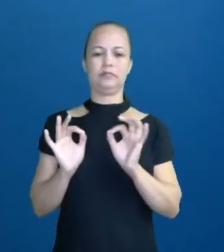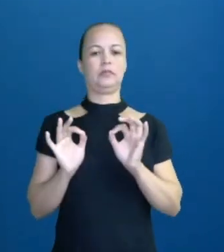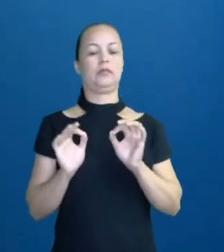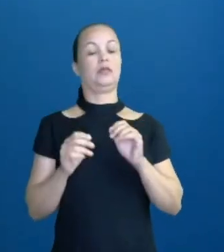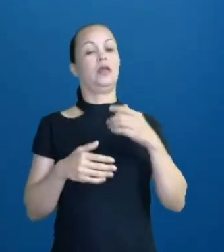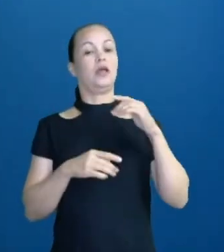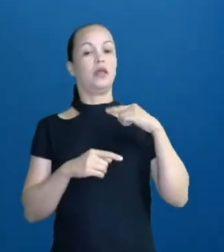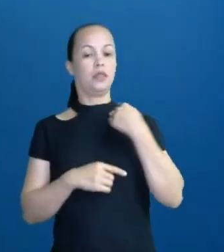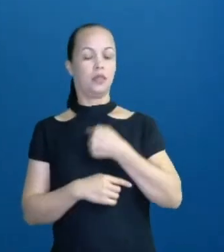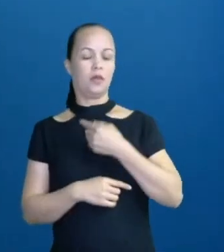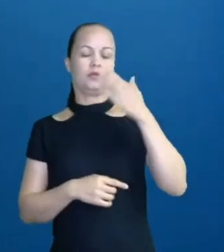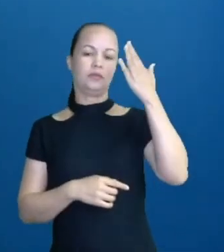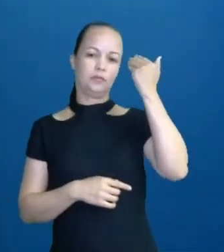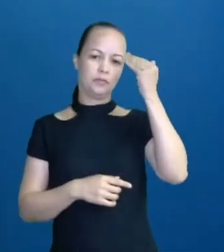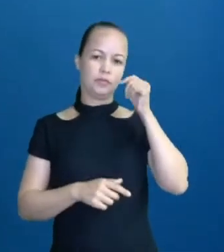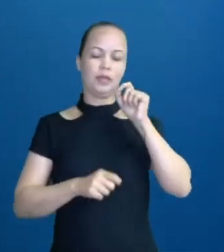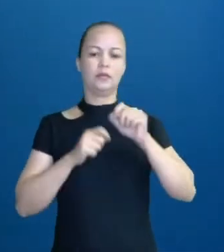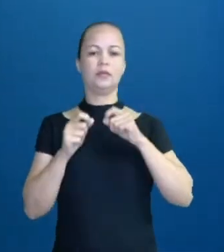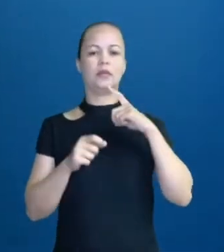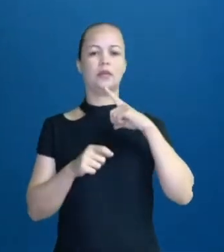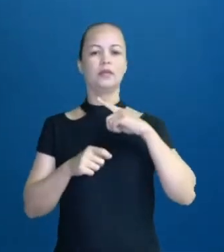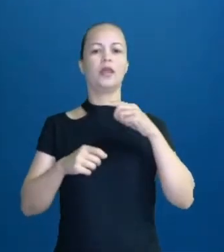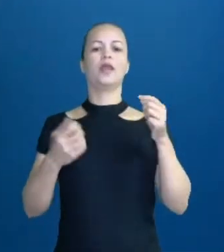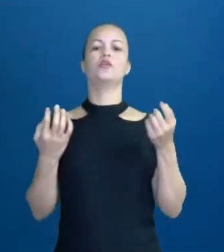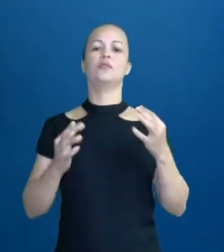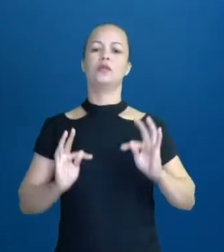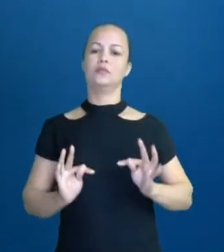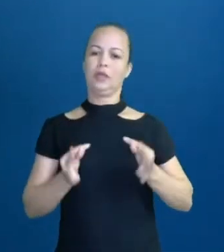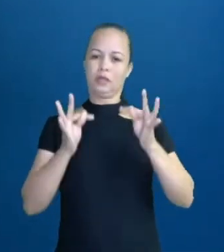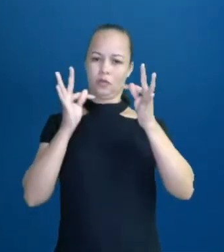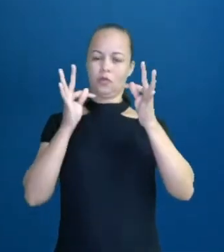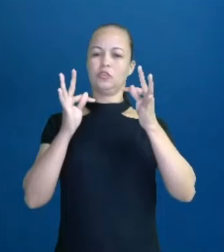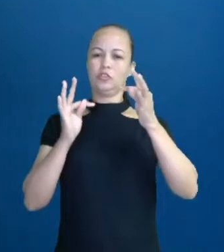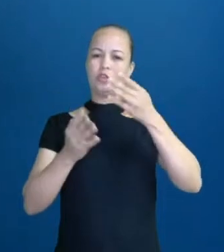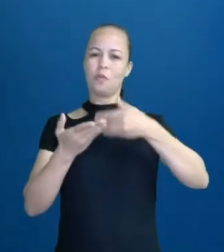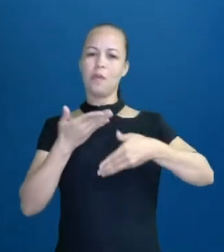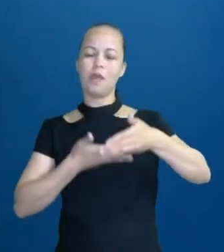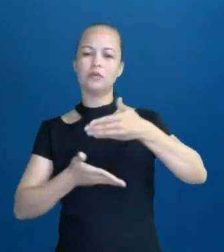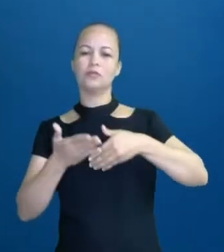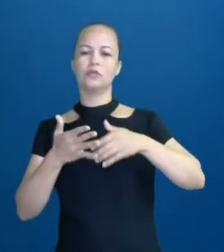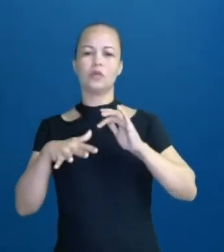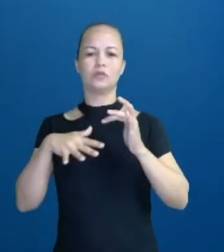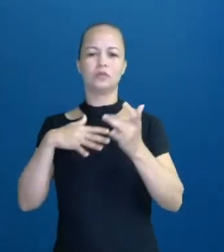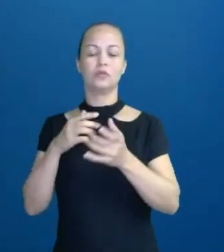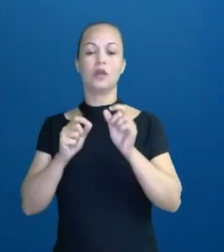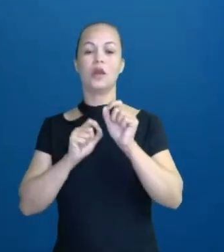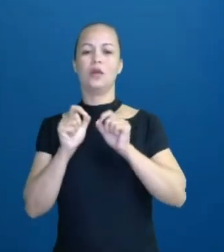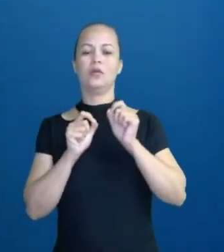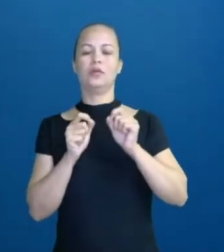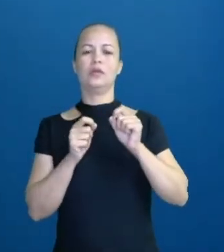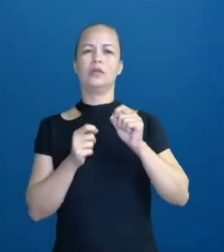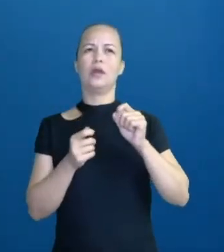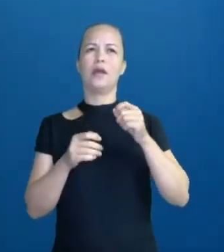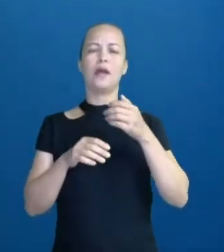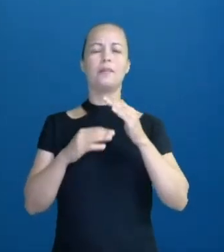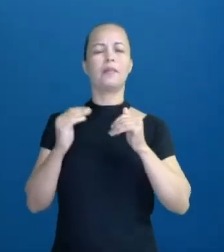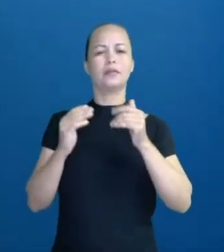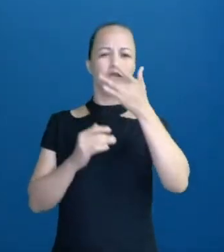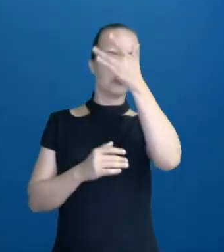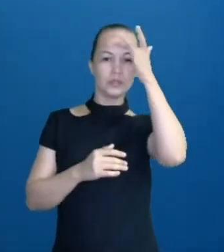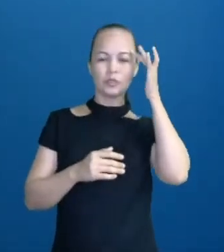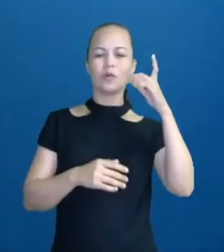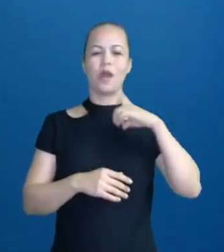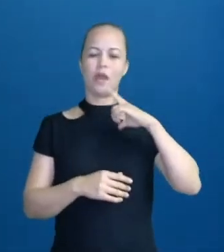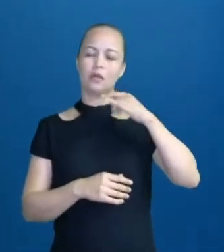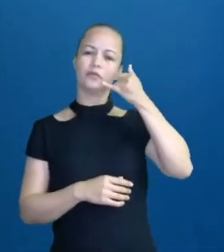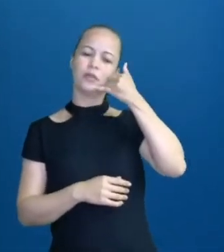os meios tecnológicos, as mídias sociais, nós hoje praticamente boa parte da população tem um celular à disposição,